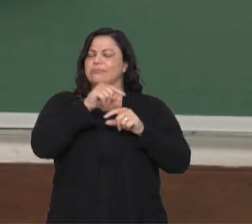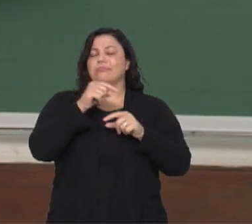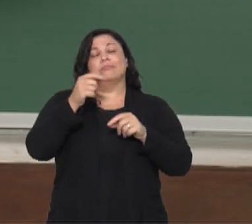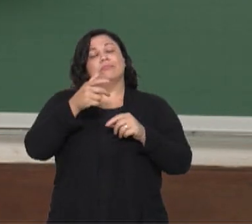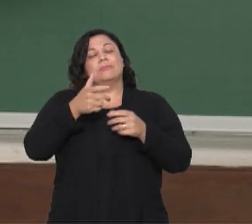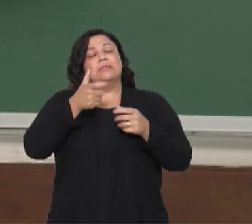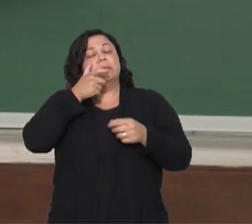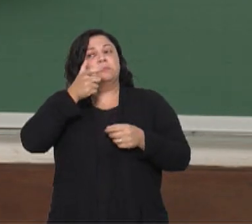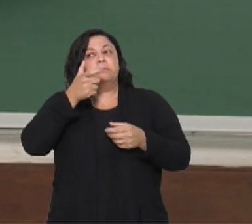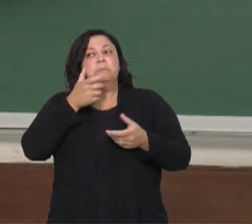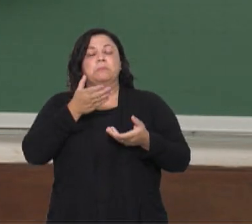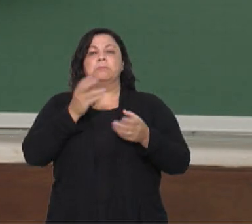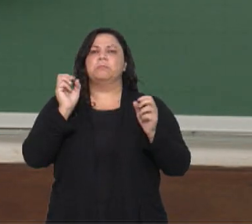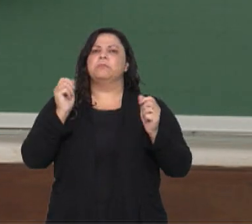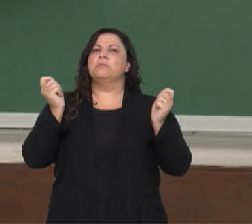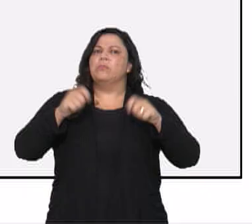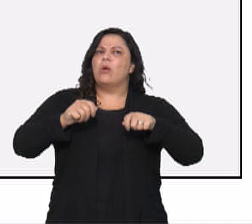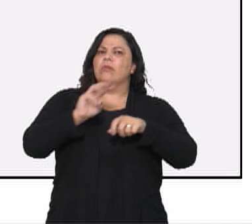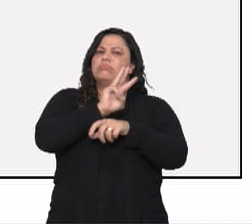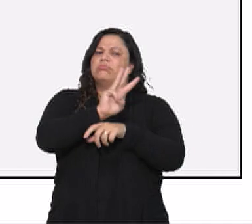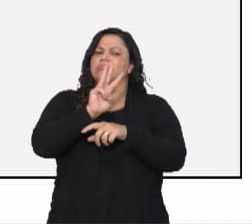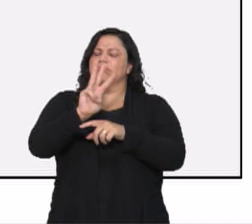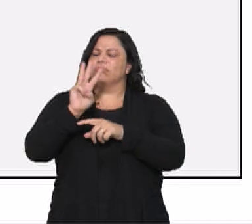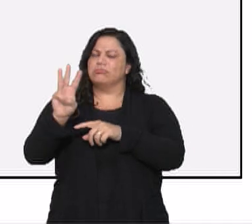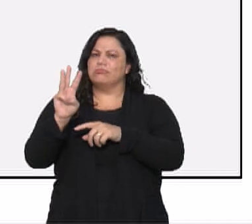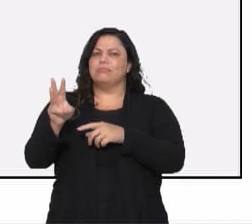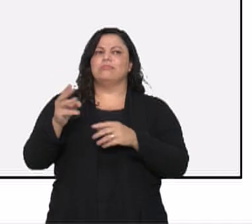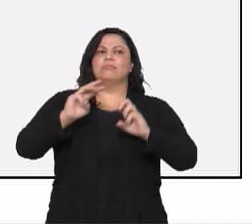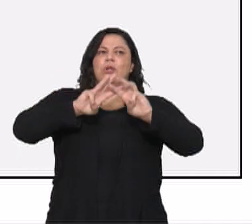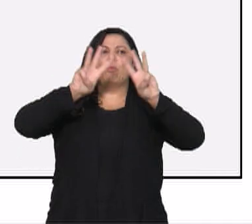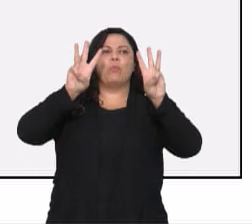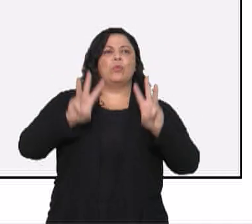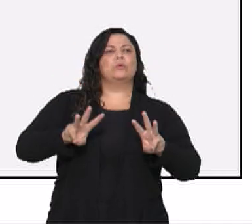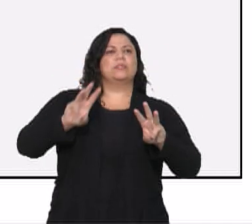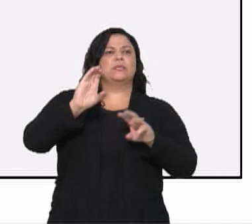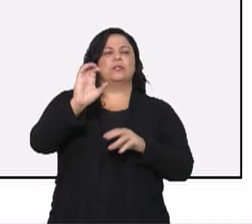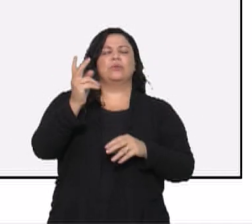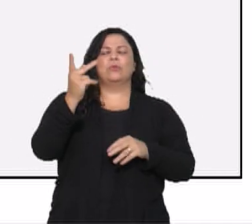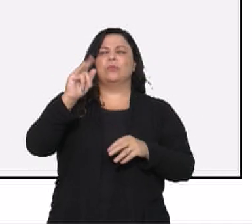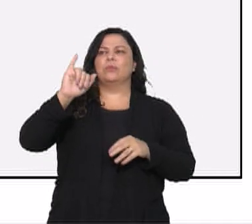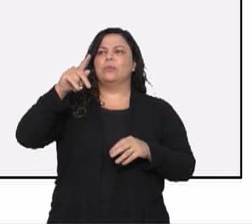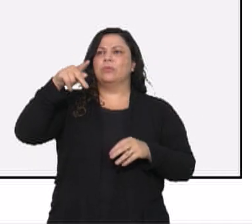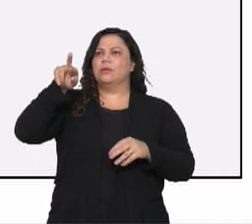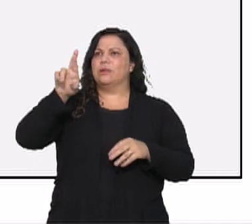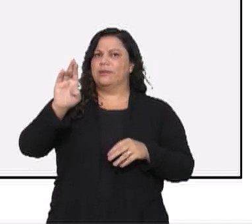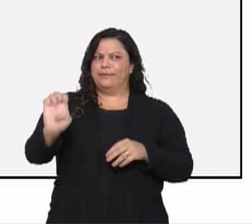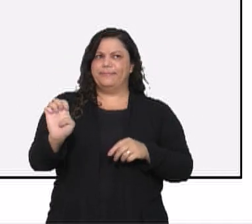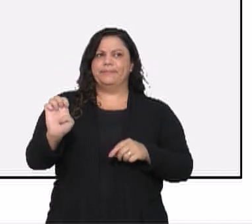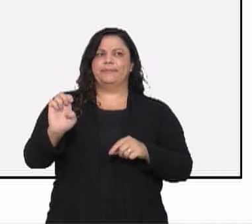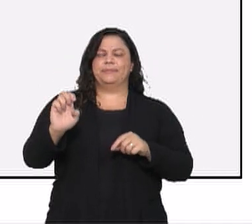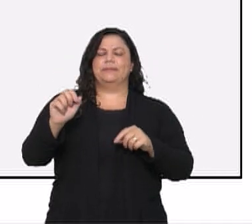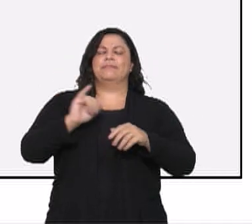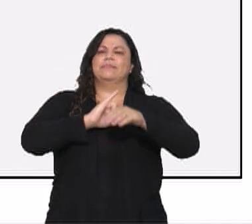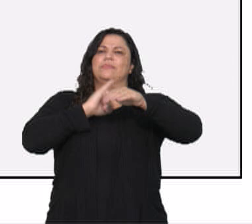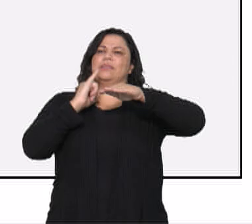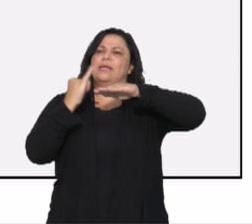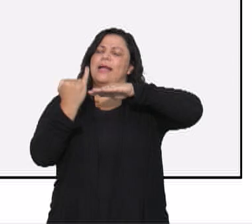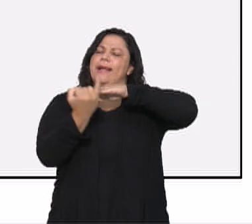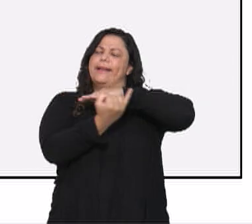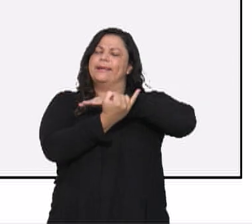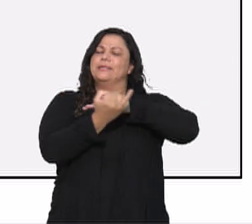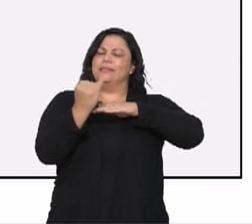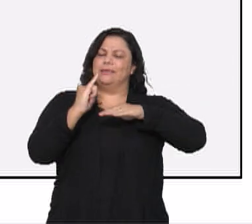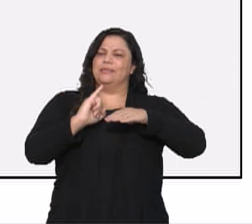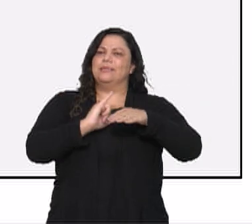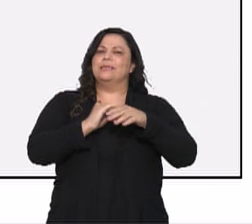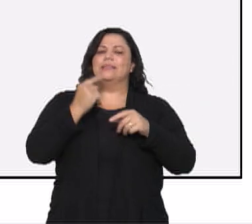acesso, coloque lá, Museu Arqueológico de Quirênia, no Chipre, na ilha, no mar Mediterrâneo, para